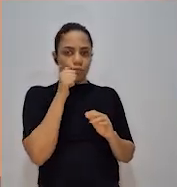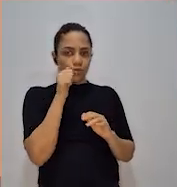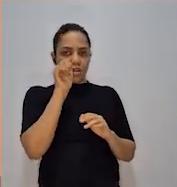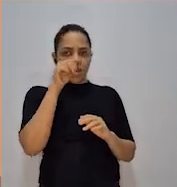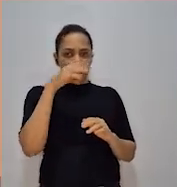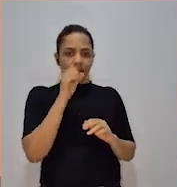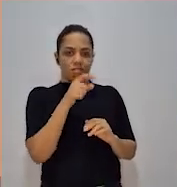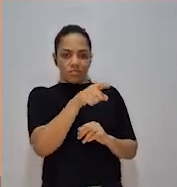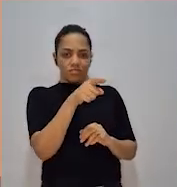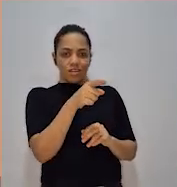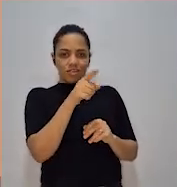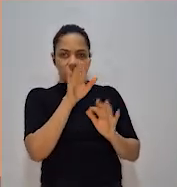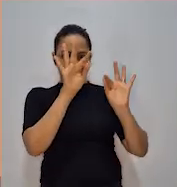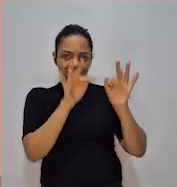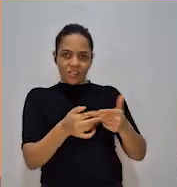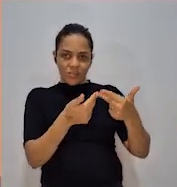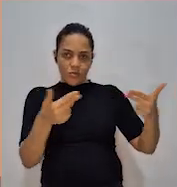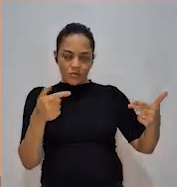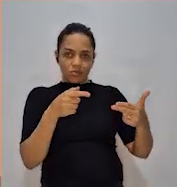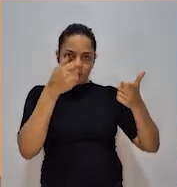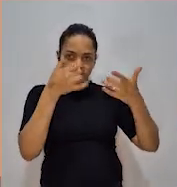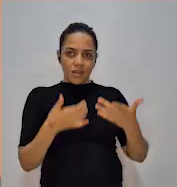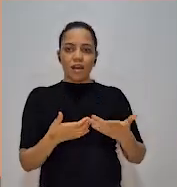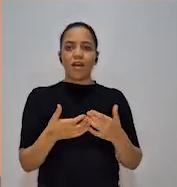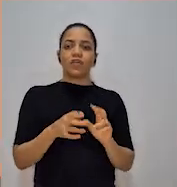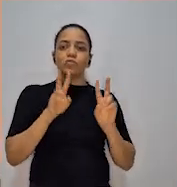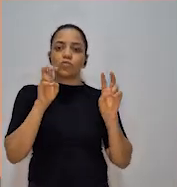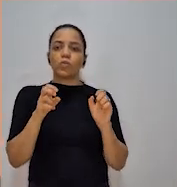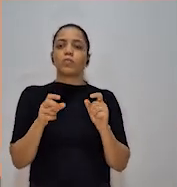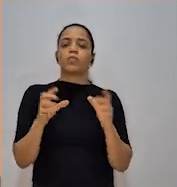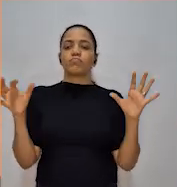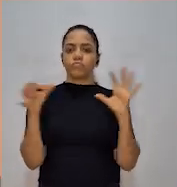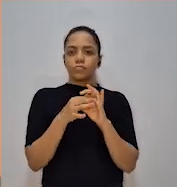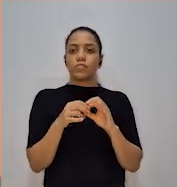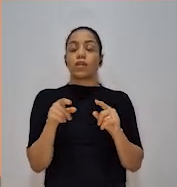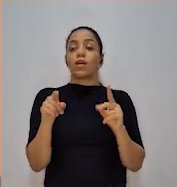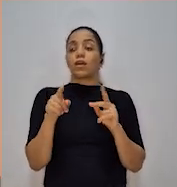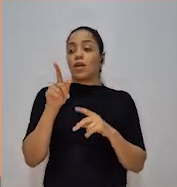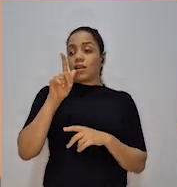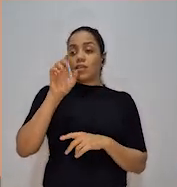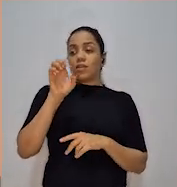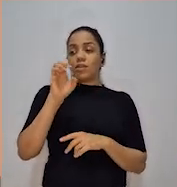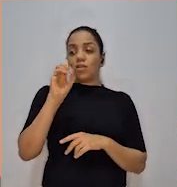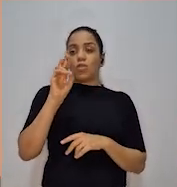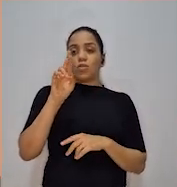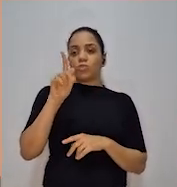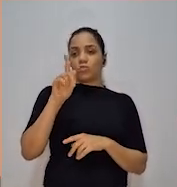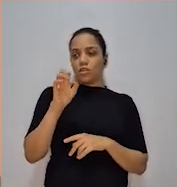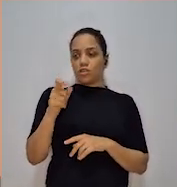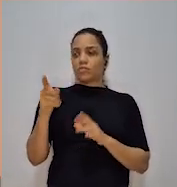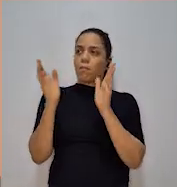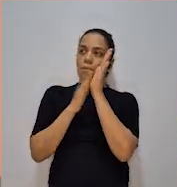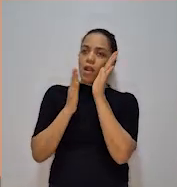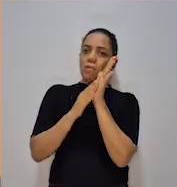o nosso evento, né, para falar sobre essa associação. O Georgette parabeniza Simone, que